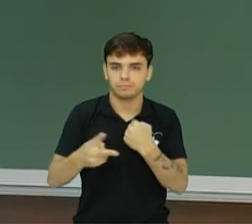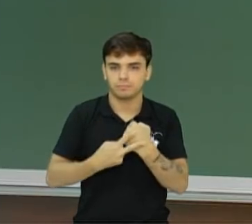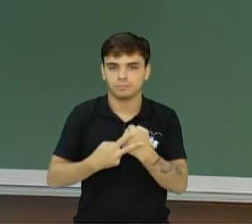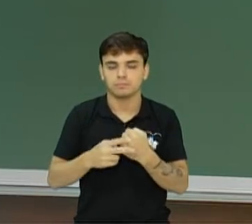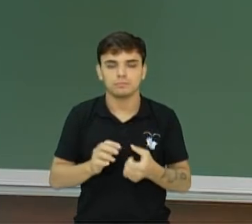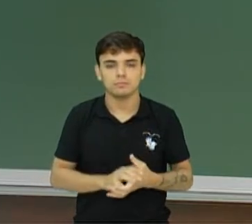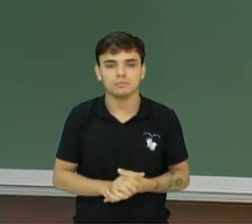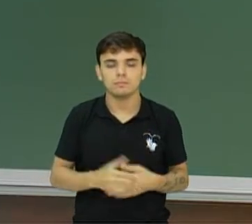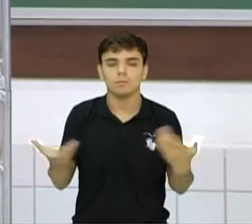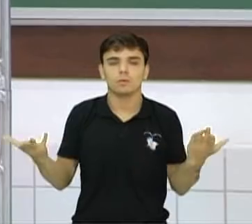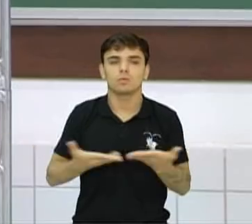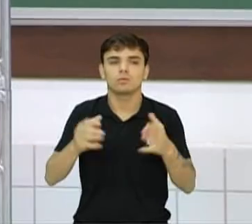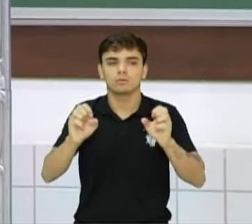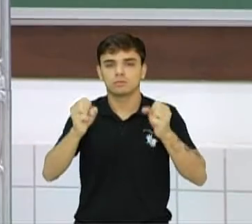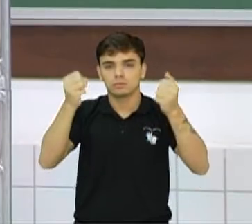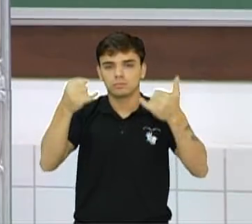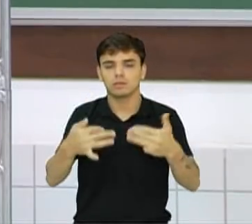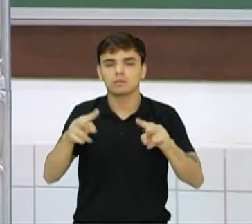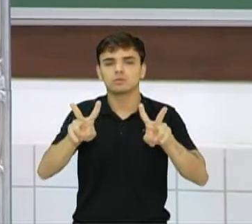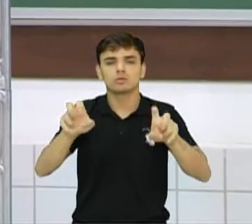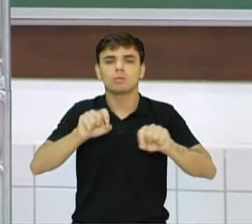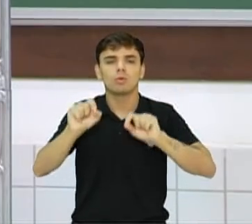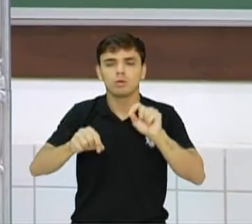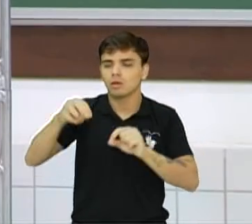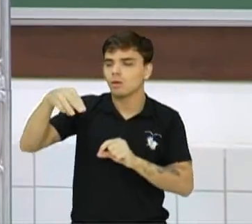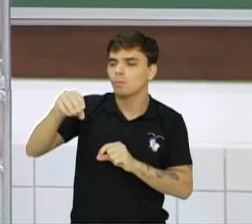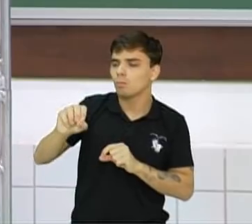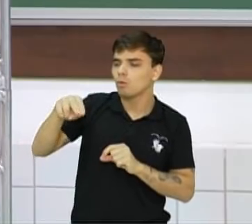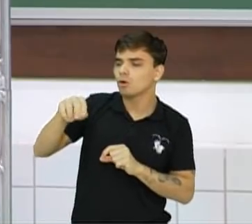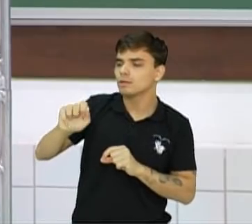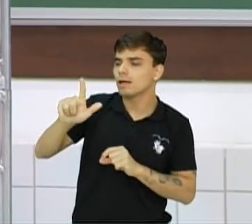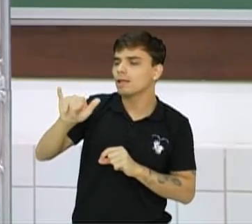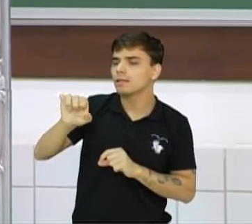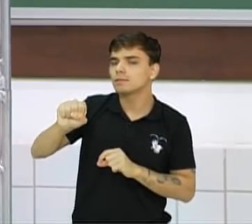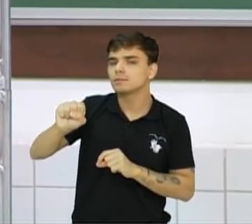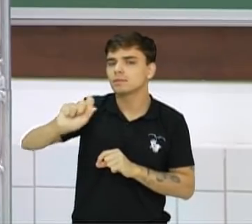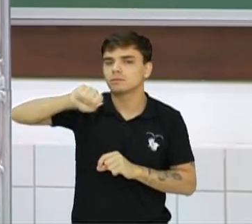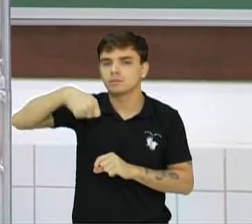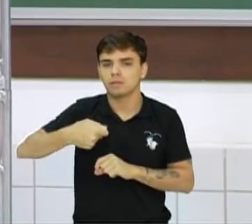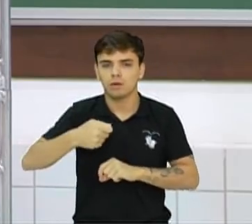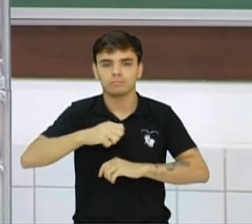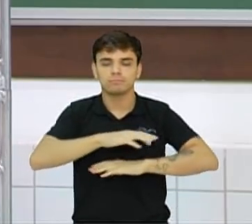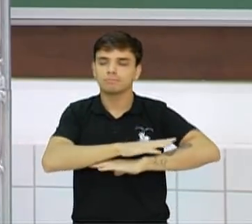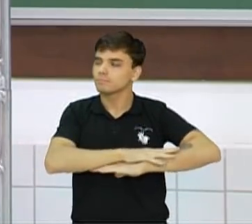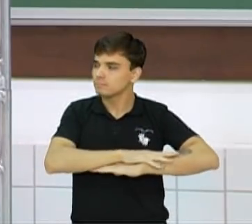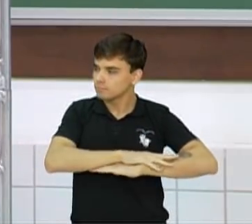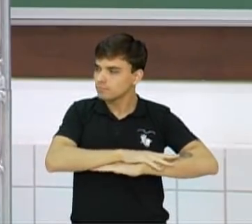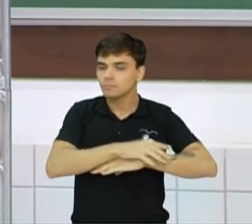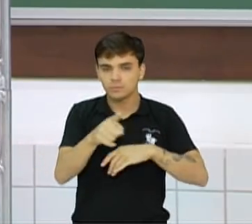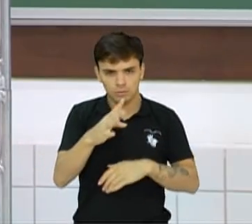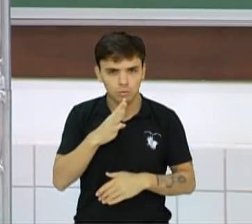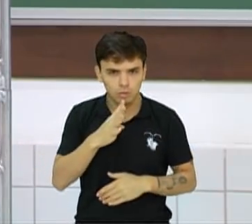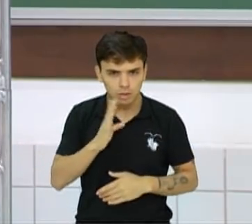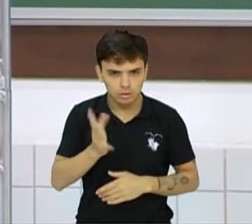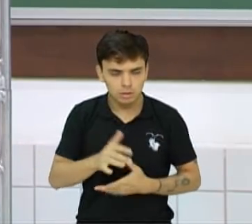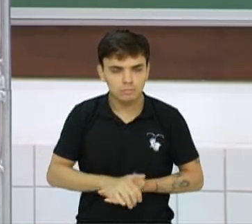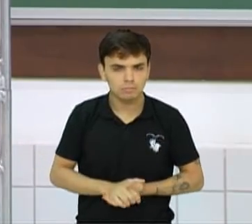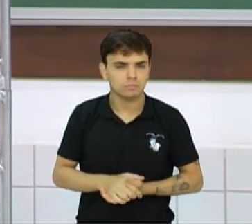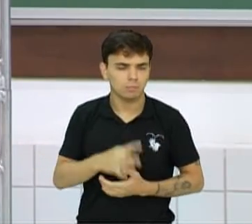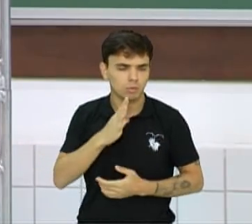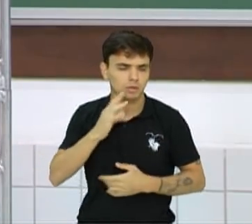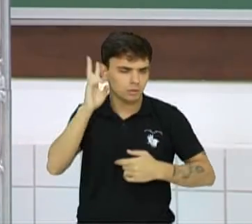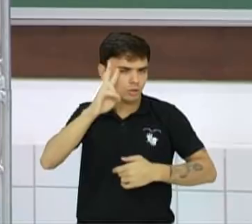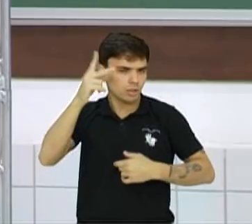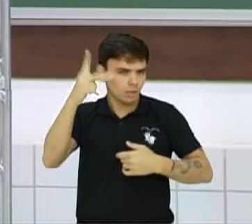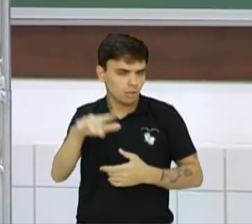hoje? Hoje a gente vai falar sobre a Mona Lisa. Você conhece? Já ouviu falar? Eu tenho certeza que você já ouviu falar. Vamos conhecer um pouquinho da